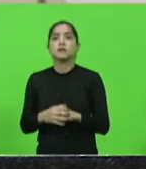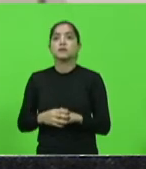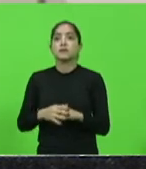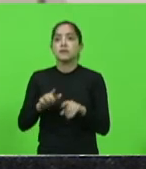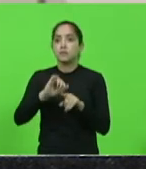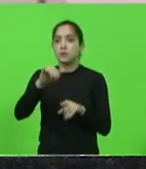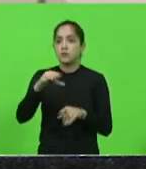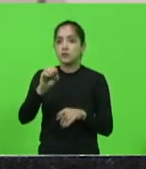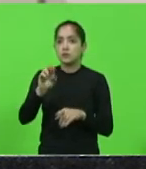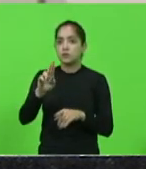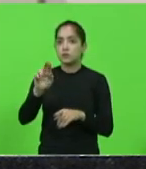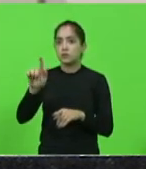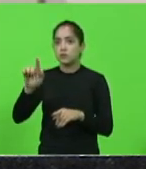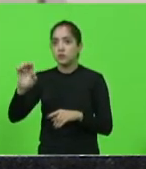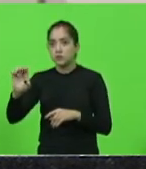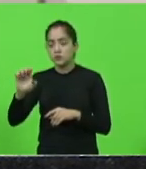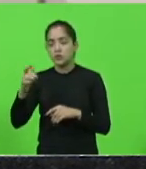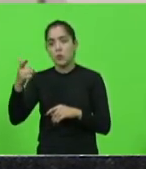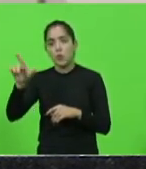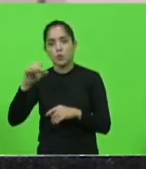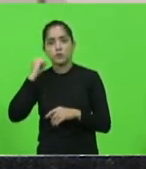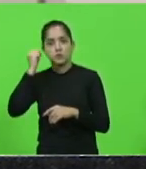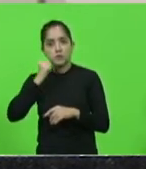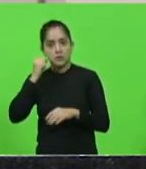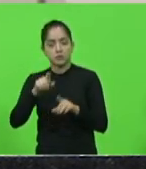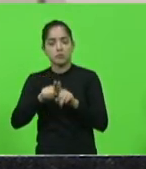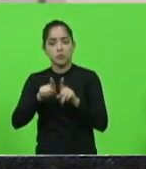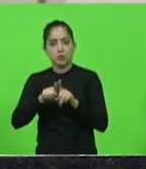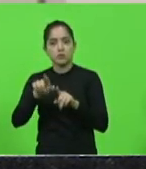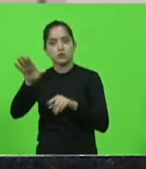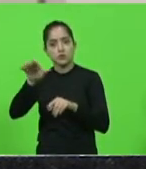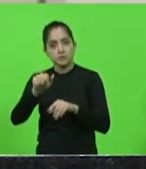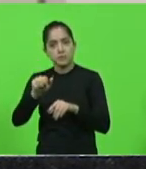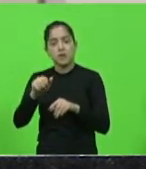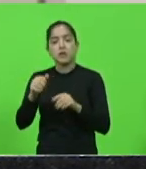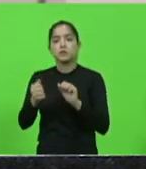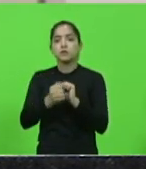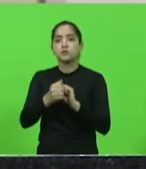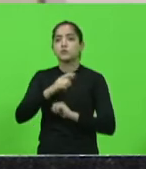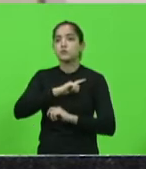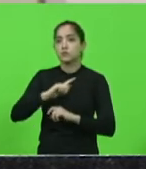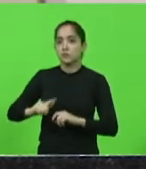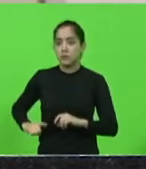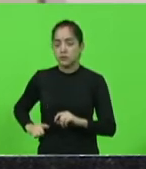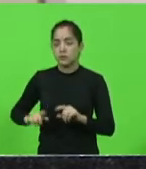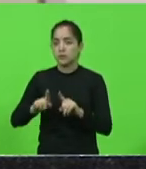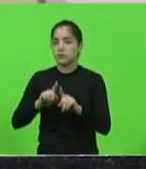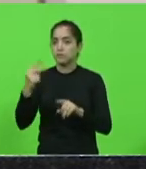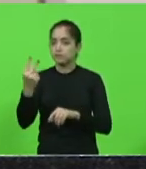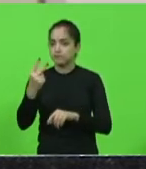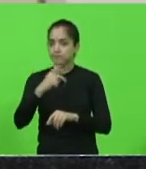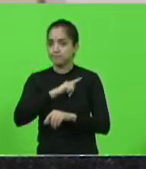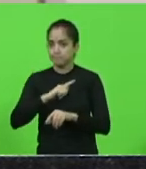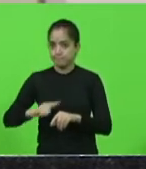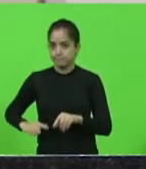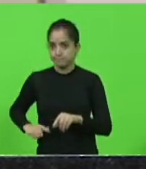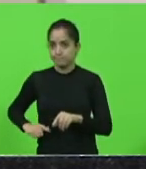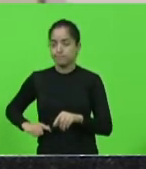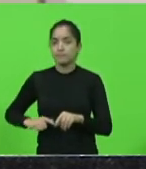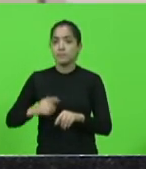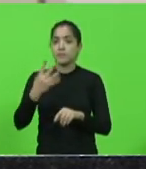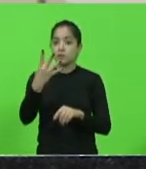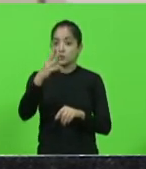próximo, e qualquer outro senador, junto com o governador, junto com a vice-governadora, e os